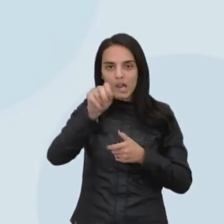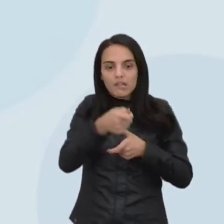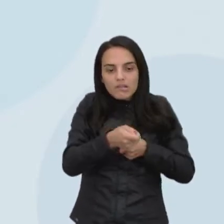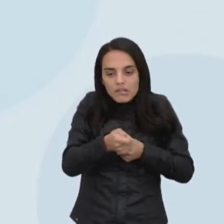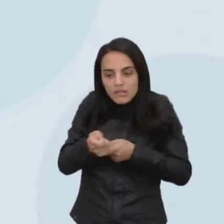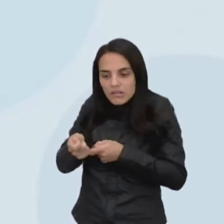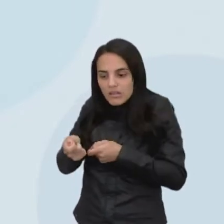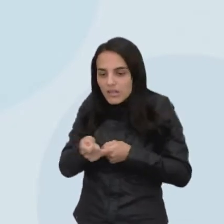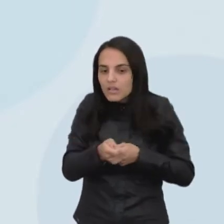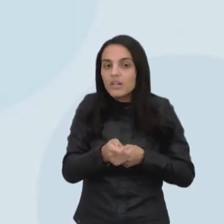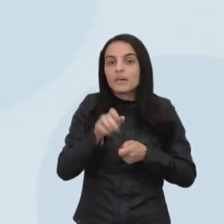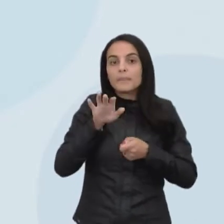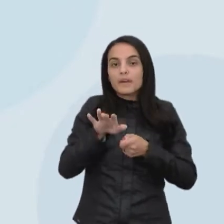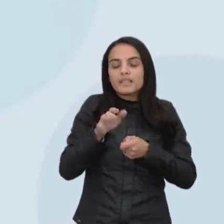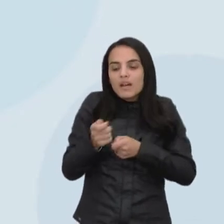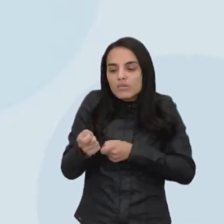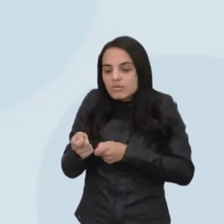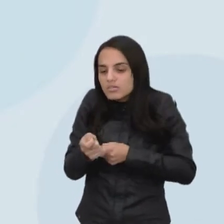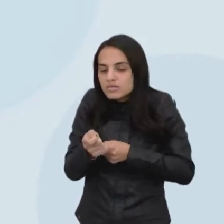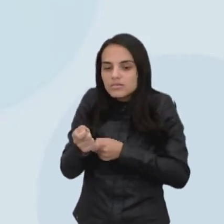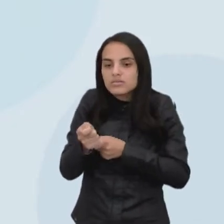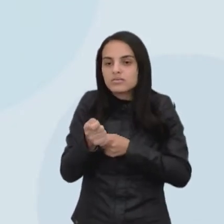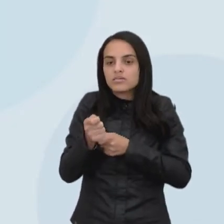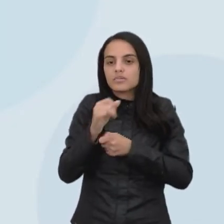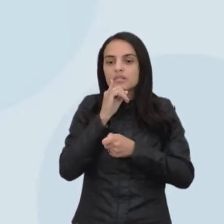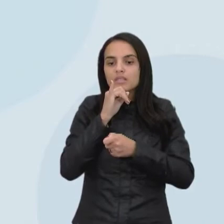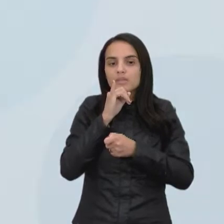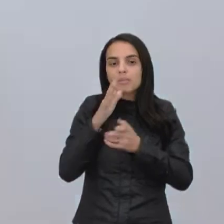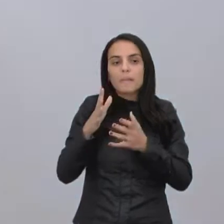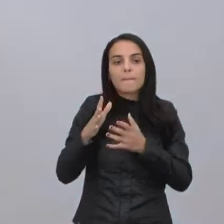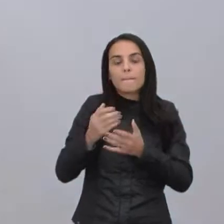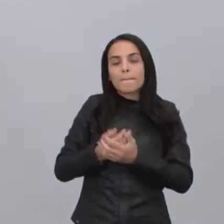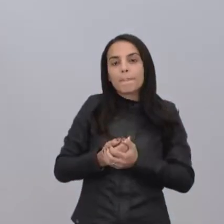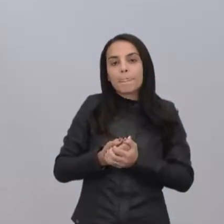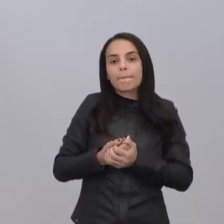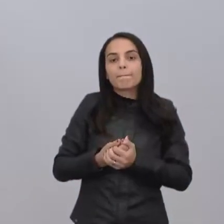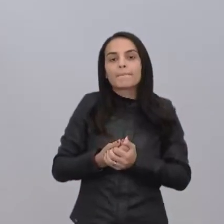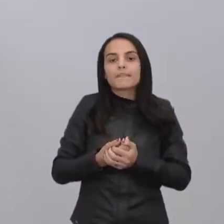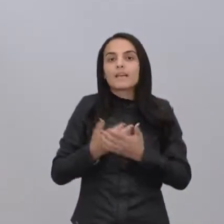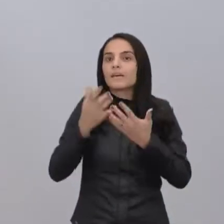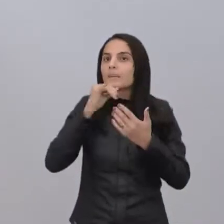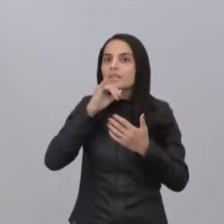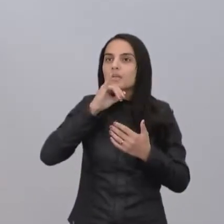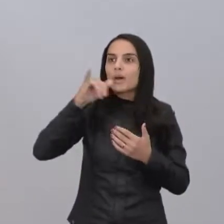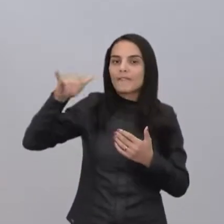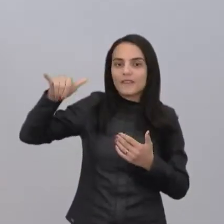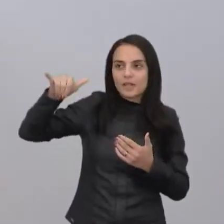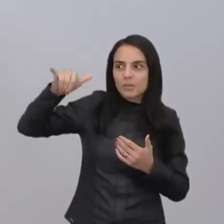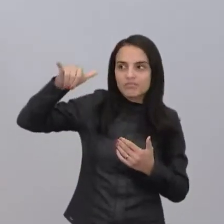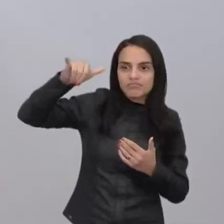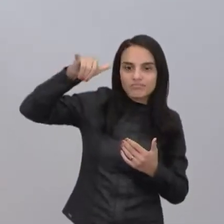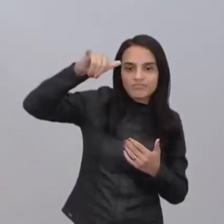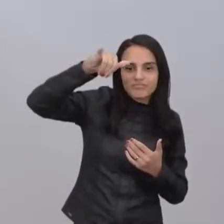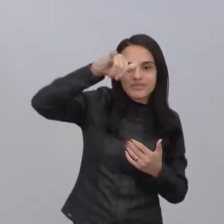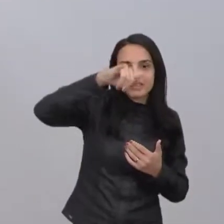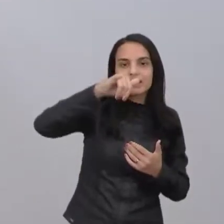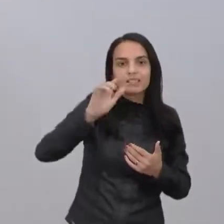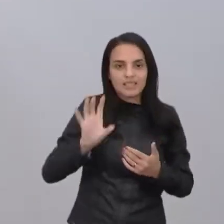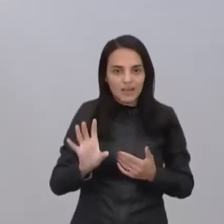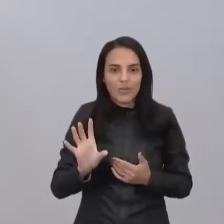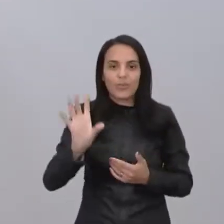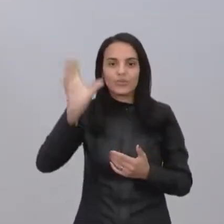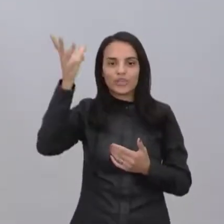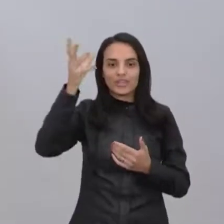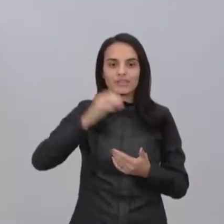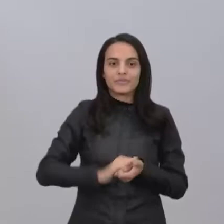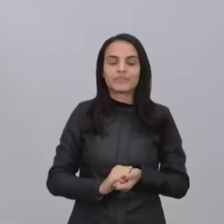vezes pulverizando, né? Então, aquelas pulverizações aéreas, né, que acontece, por exemplo,